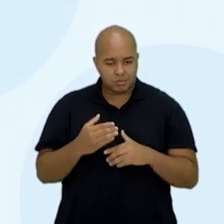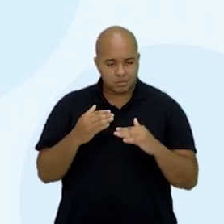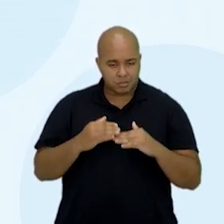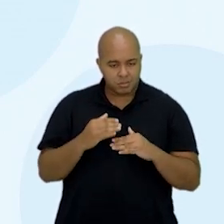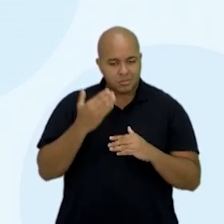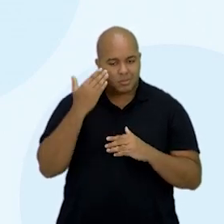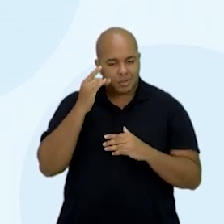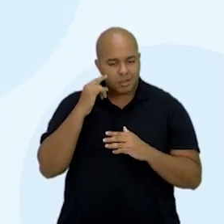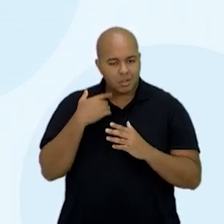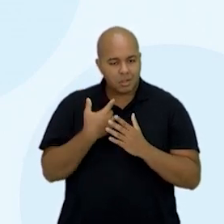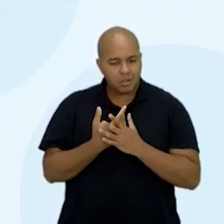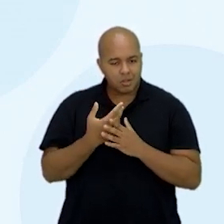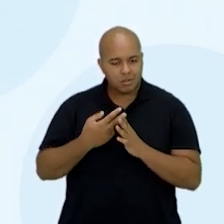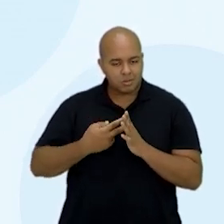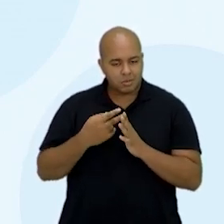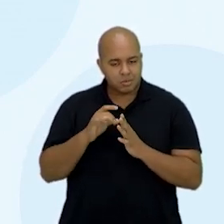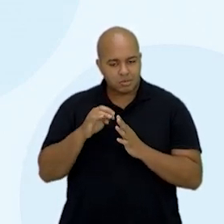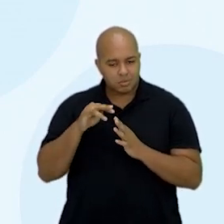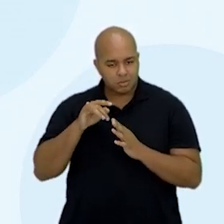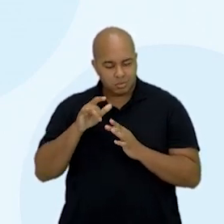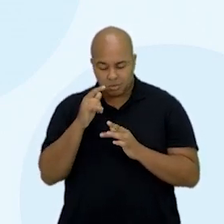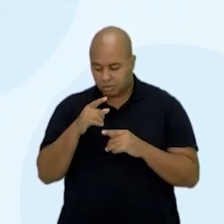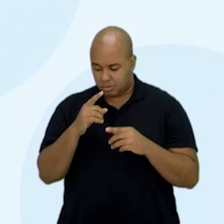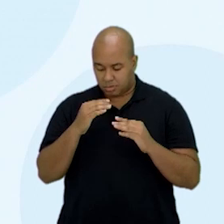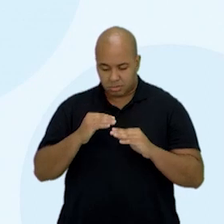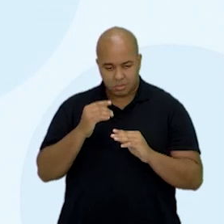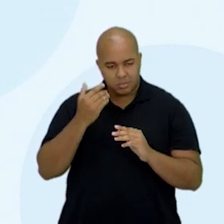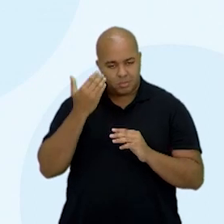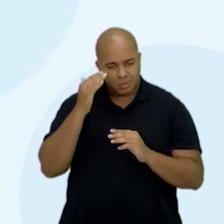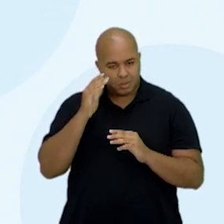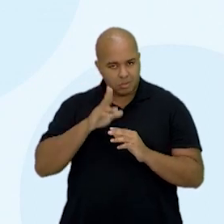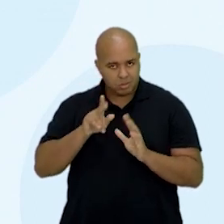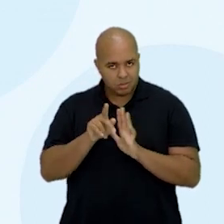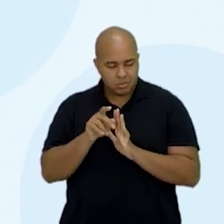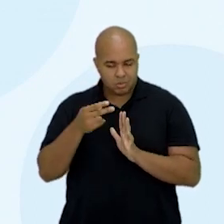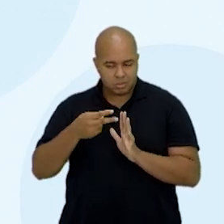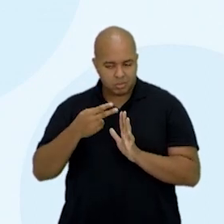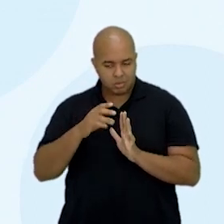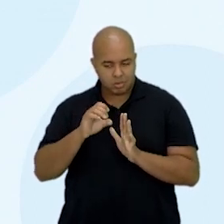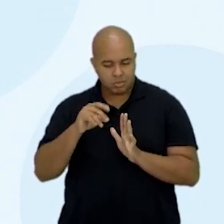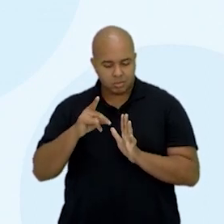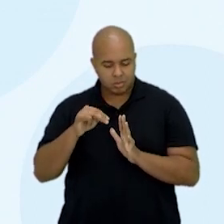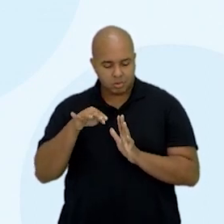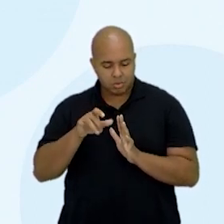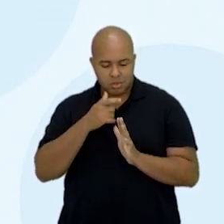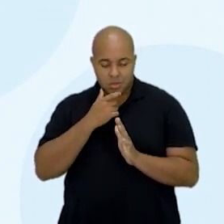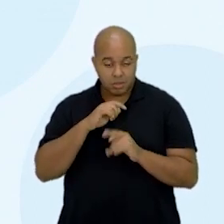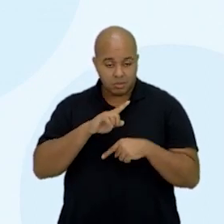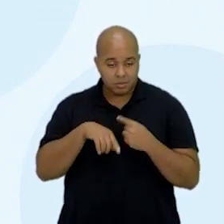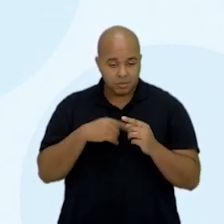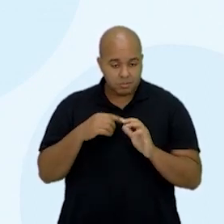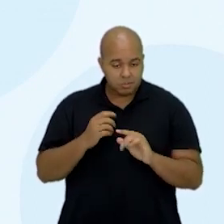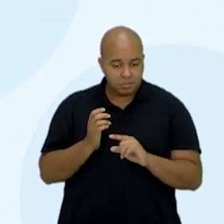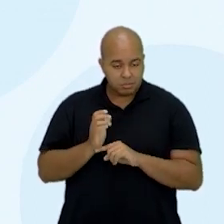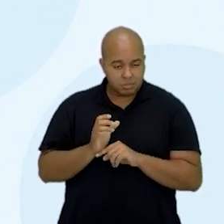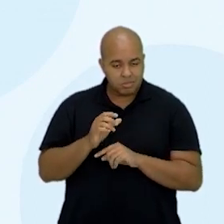understand seconditional entender o uso da segunda condicional em inglês